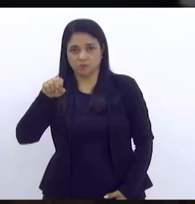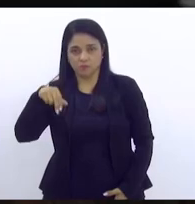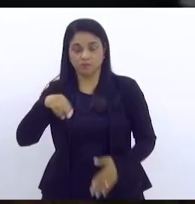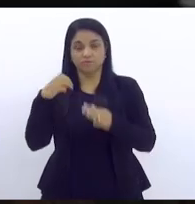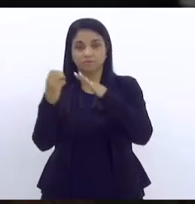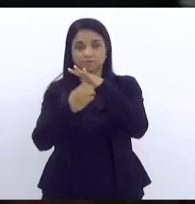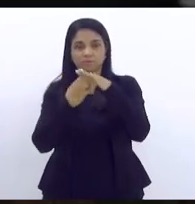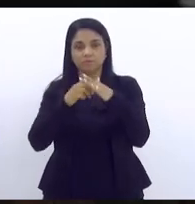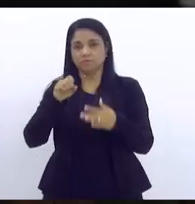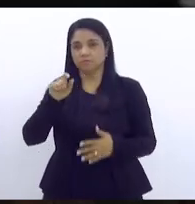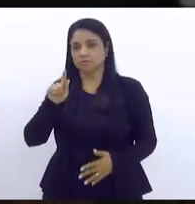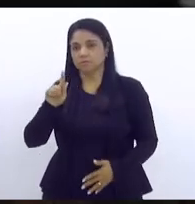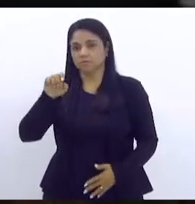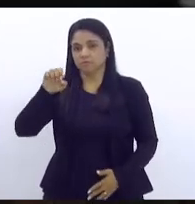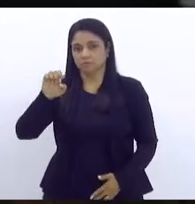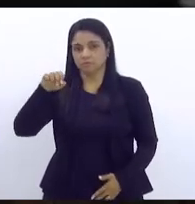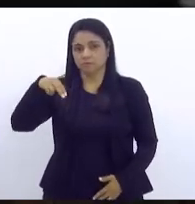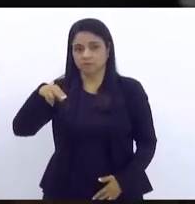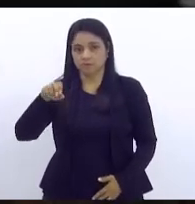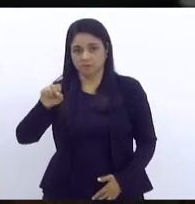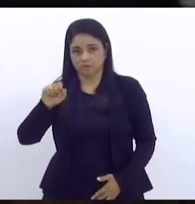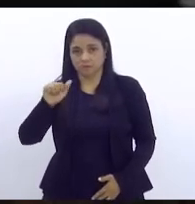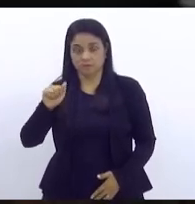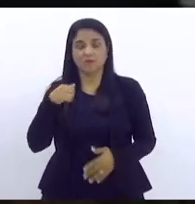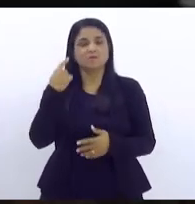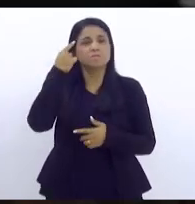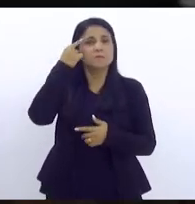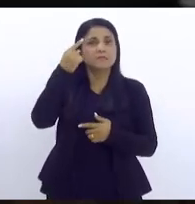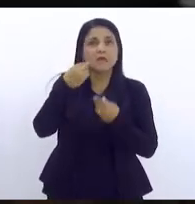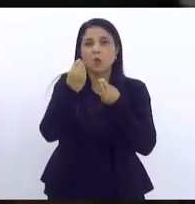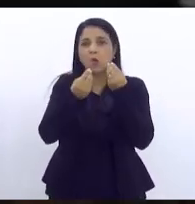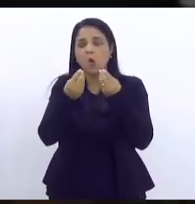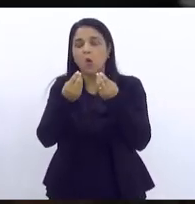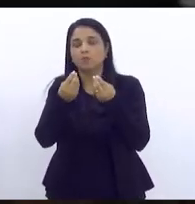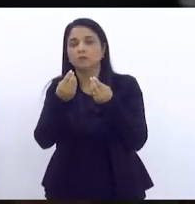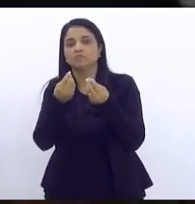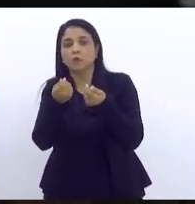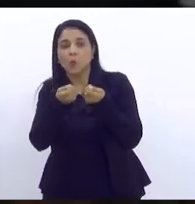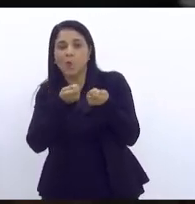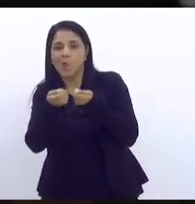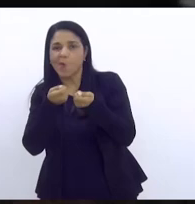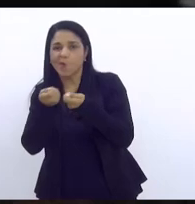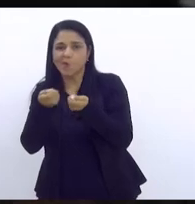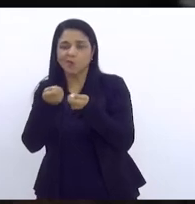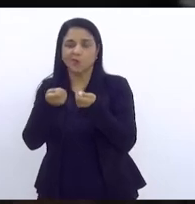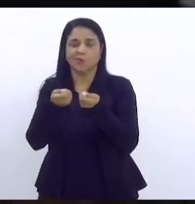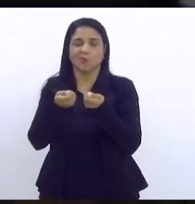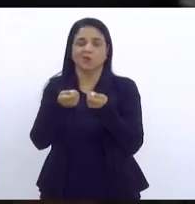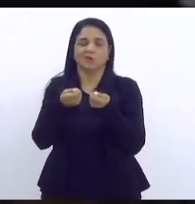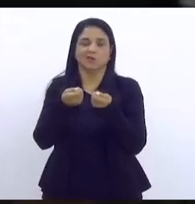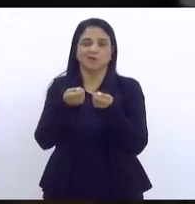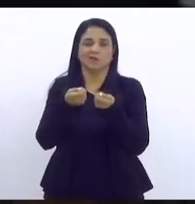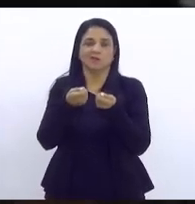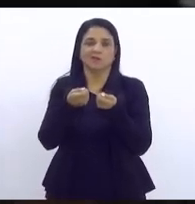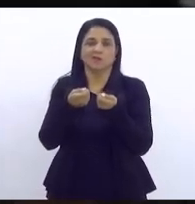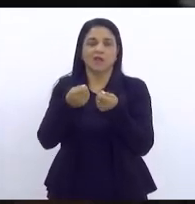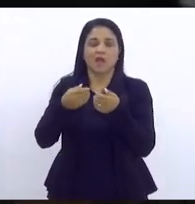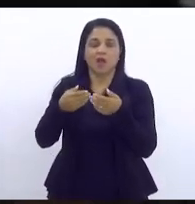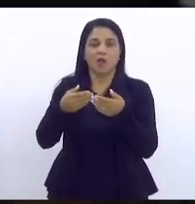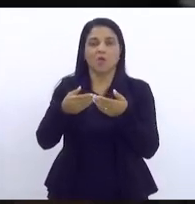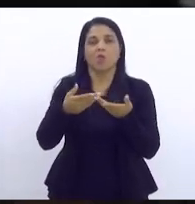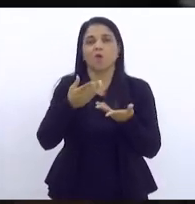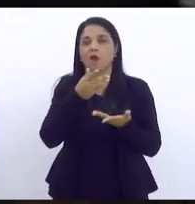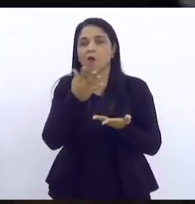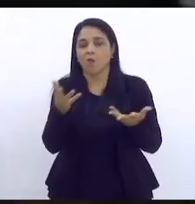nos ajudar pensar Robson essas ferramentas de controle como a Gena lida com esse controle do acesso à água da